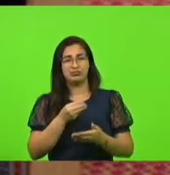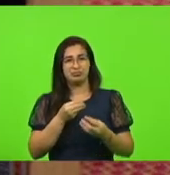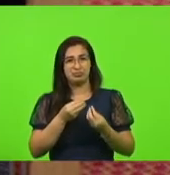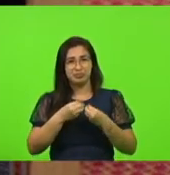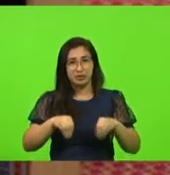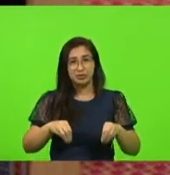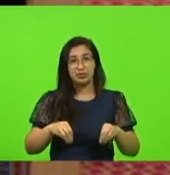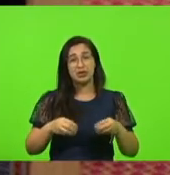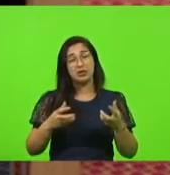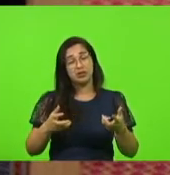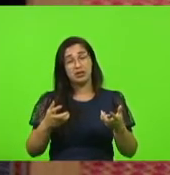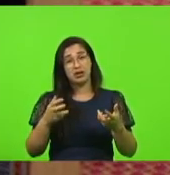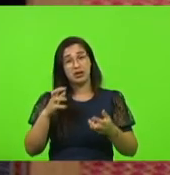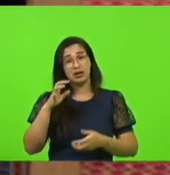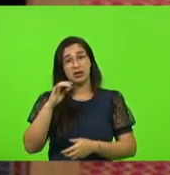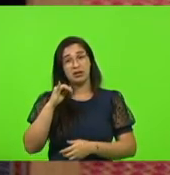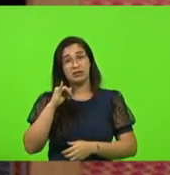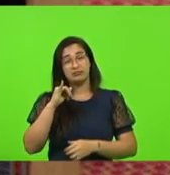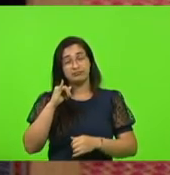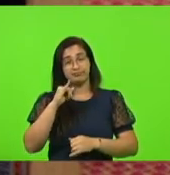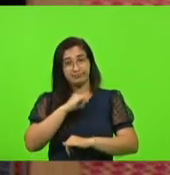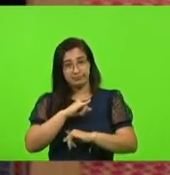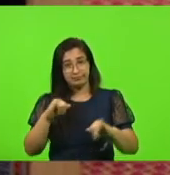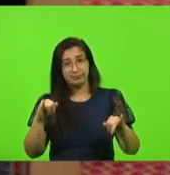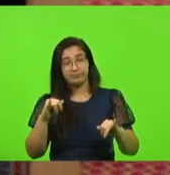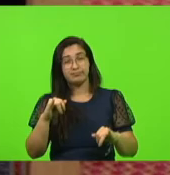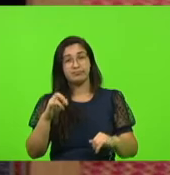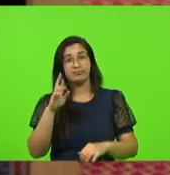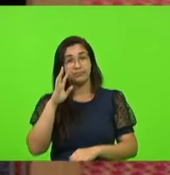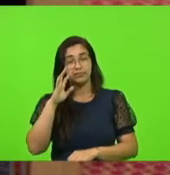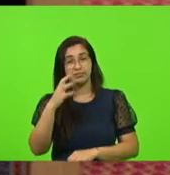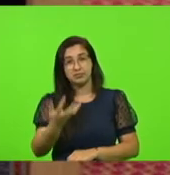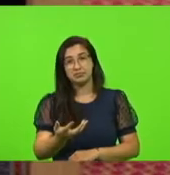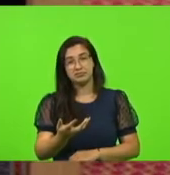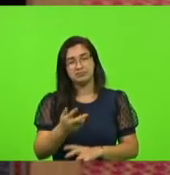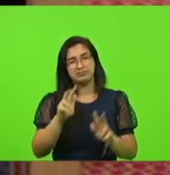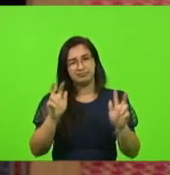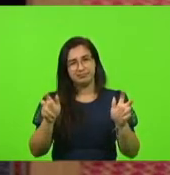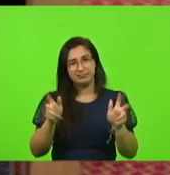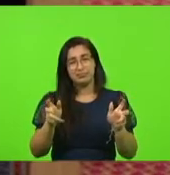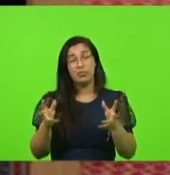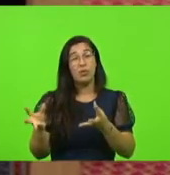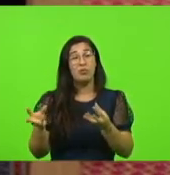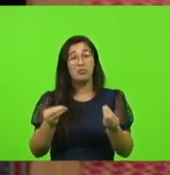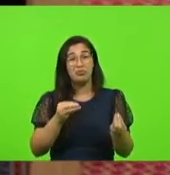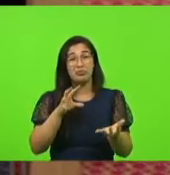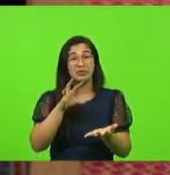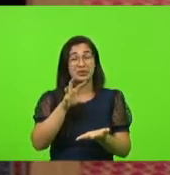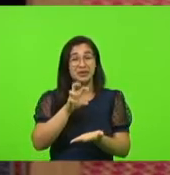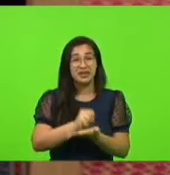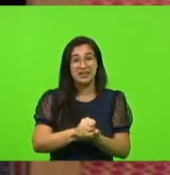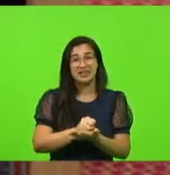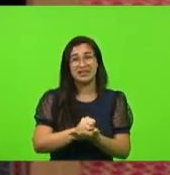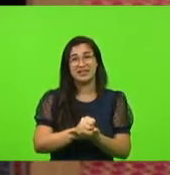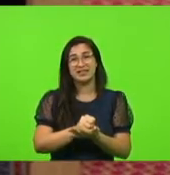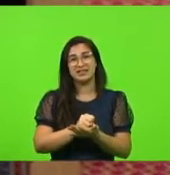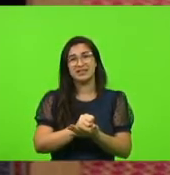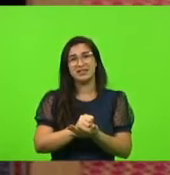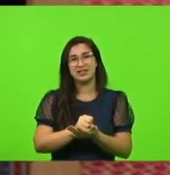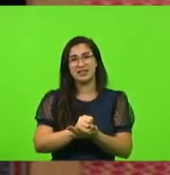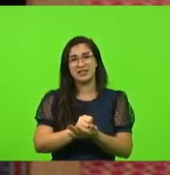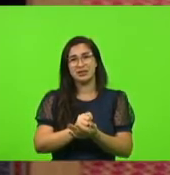E também registrar, aí seriam muitos para registrar nominalmente um a um,